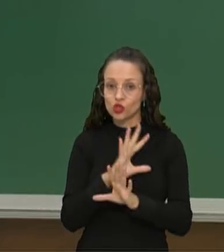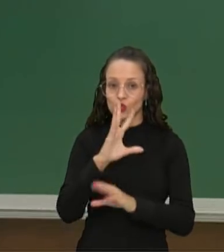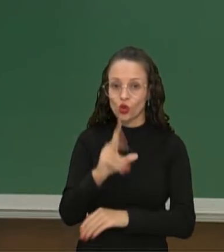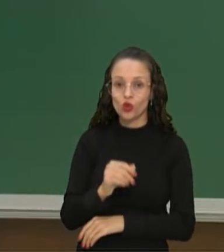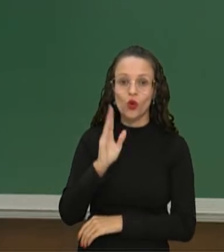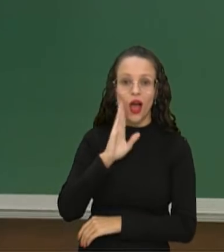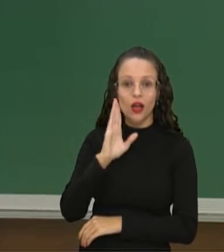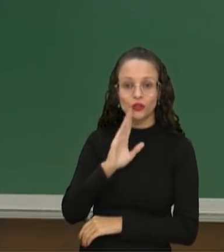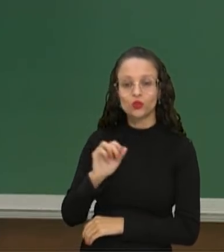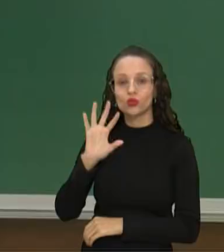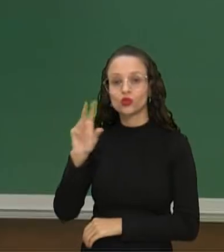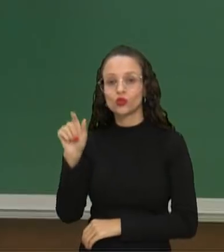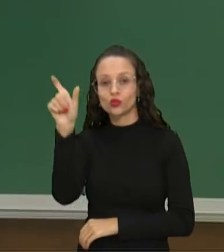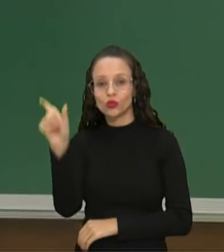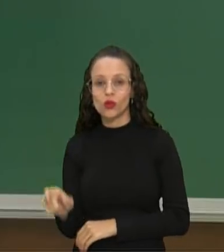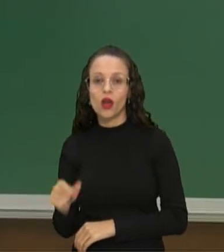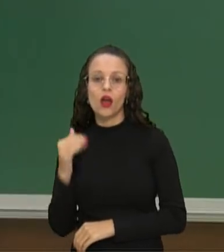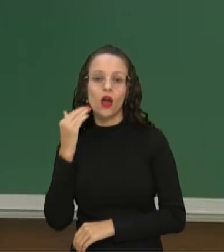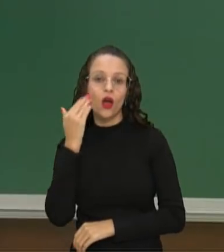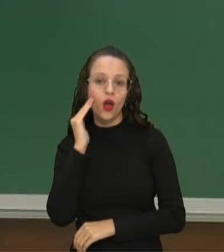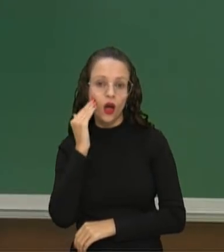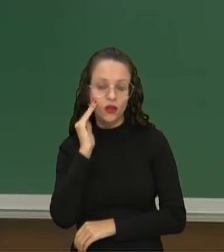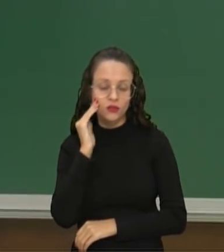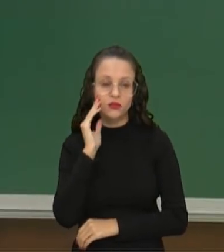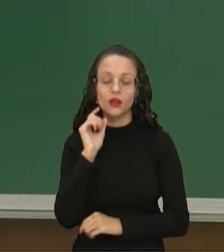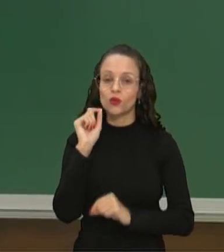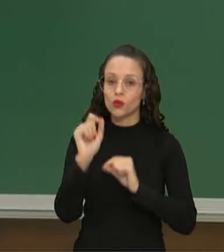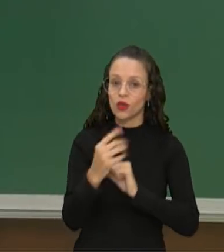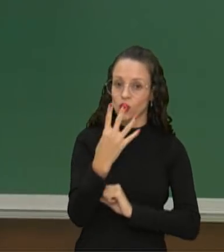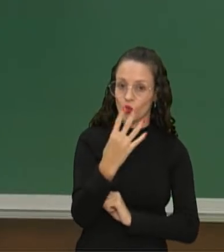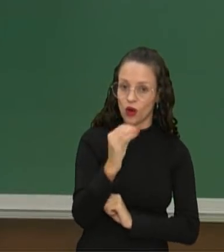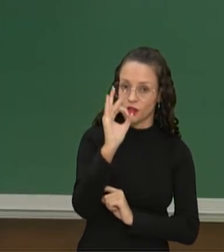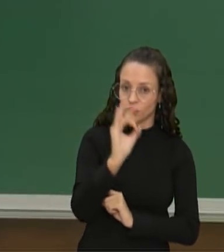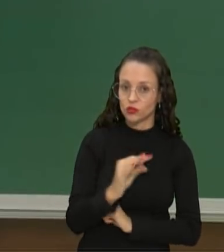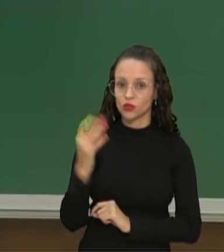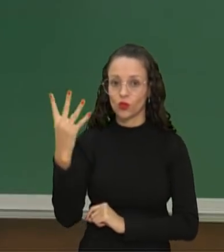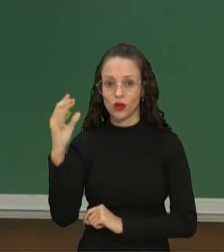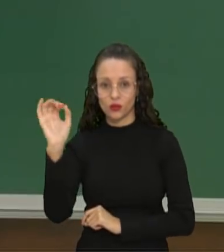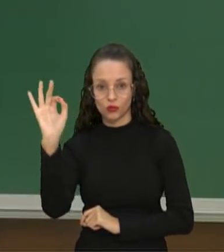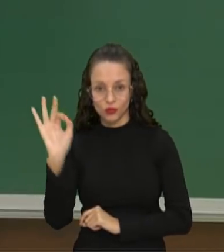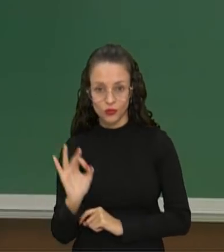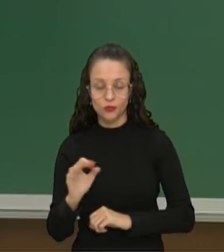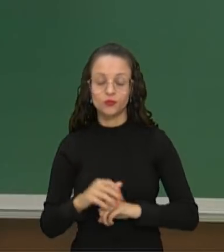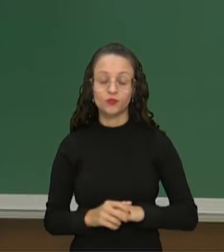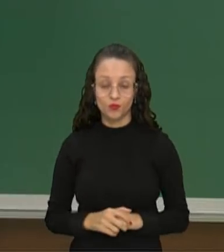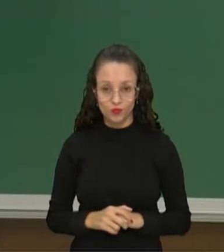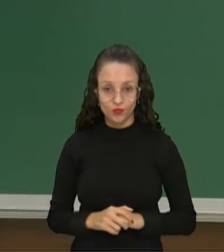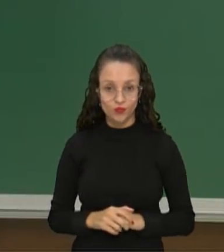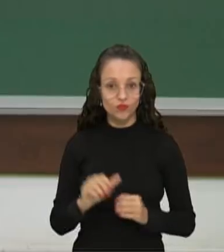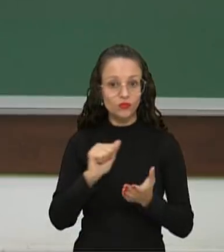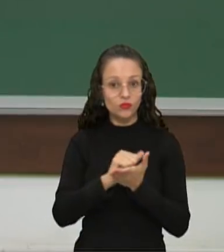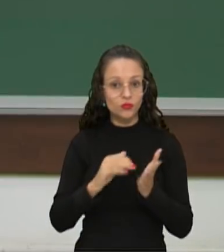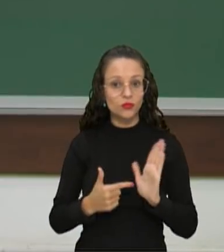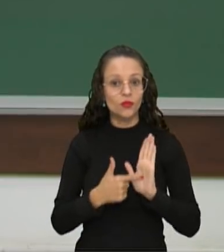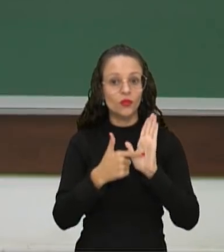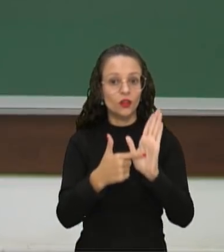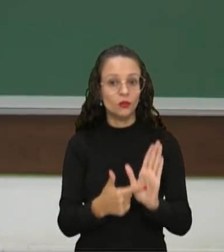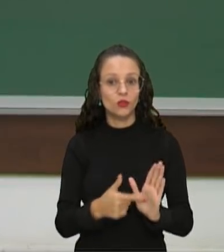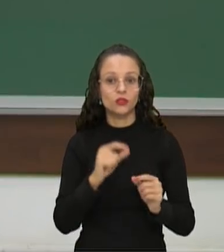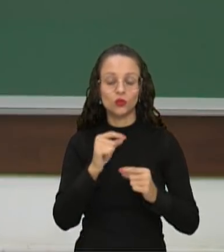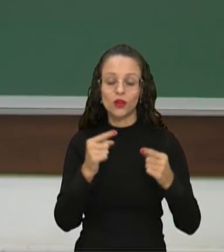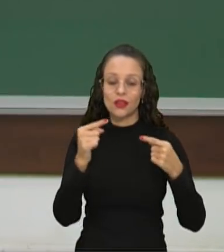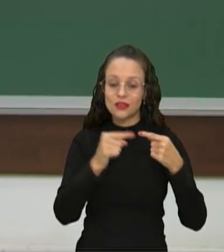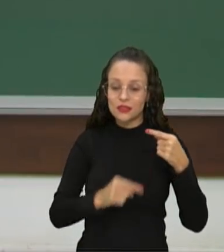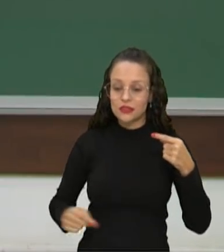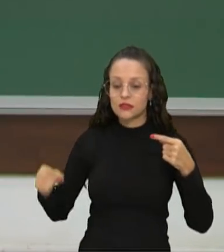e entre o parental que está todo em cor-de-rosa ali. Então, eu vou ter 40% de cada um. Então, veja, o exercício ele vai te dar a taxa de